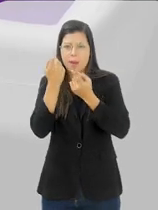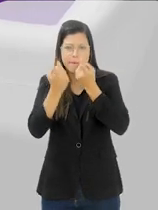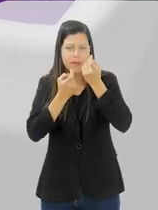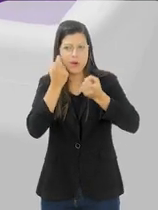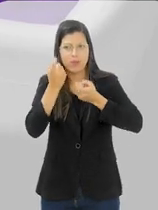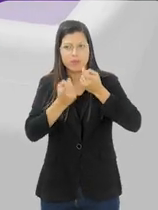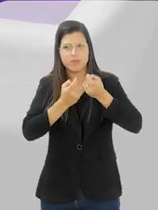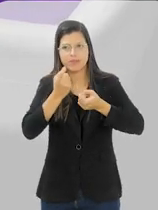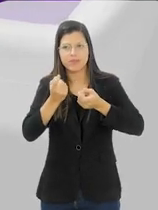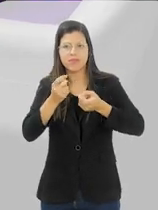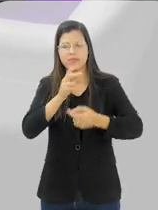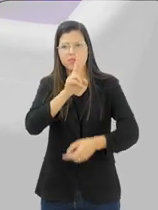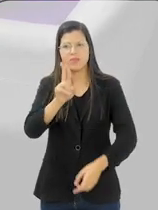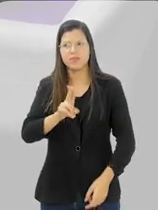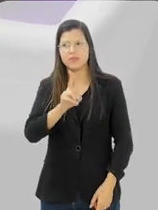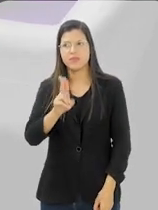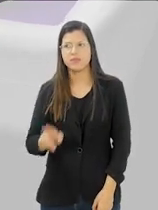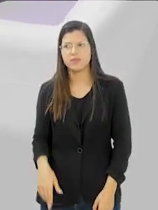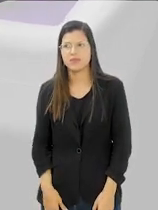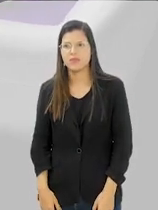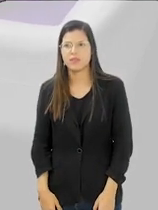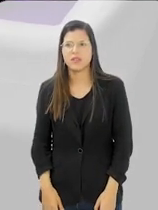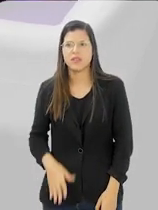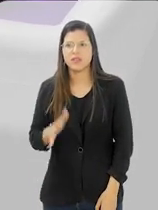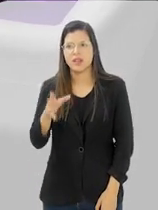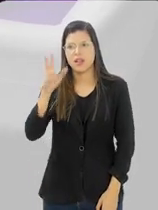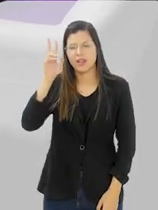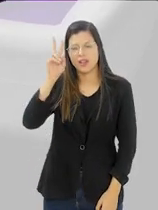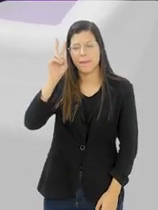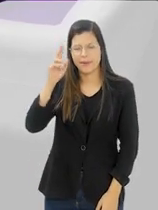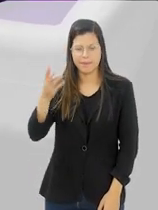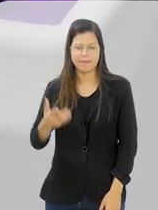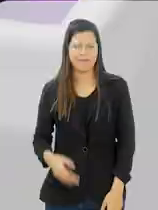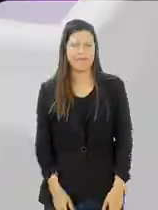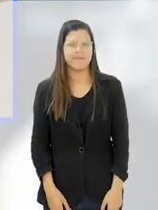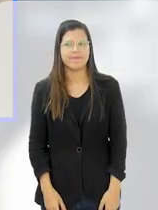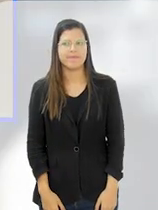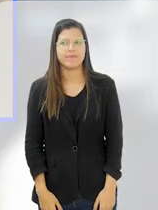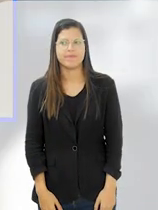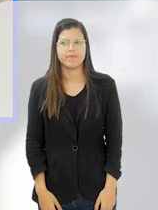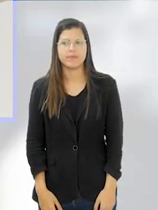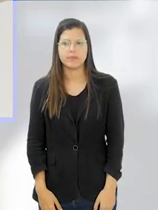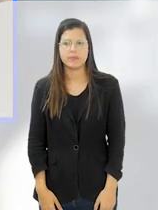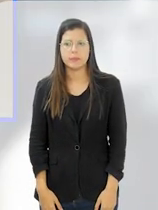desculpe. preocupação com esse uso, né? Sim, já me lembrei.